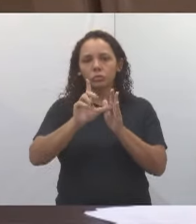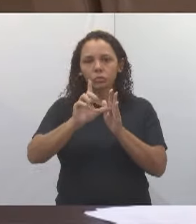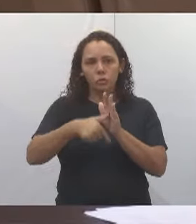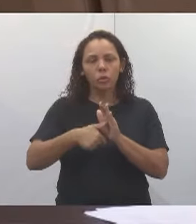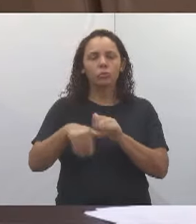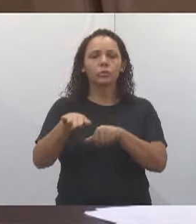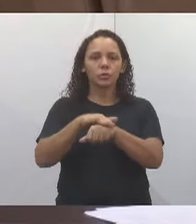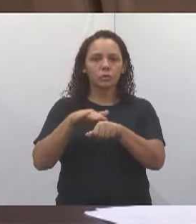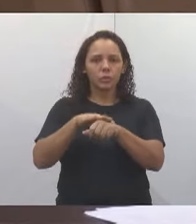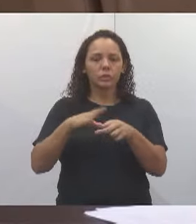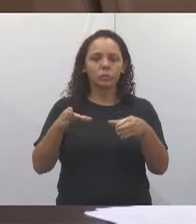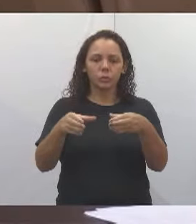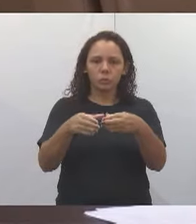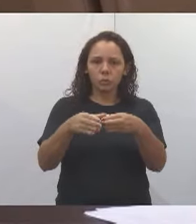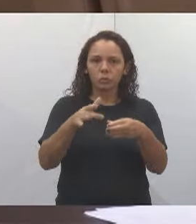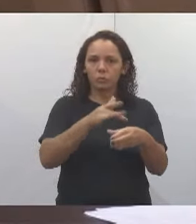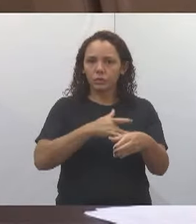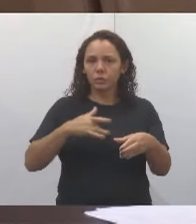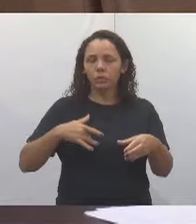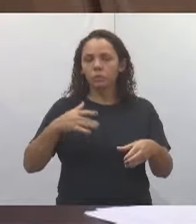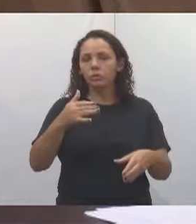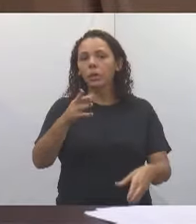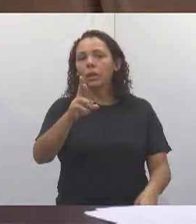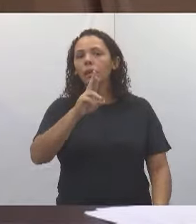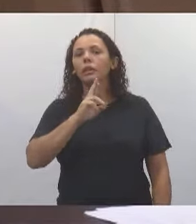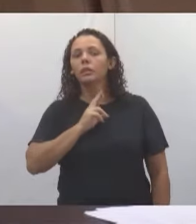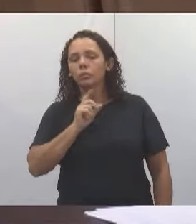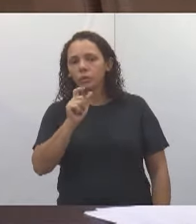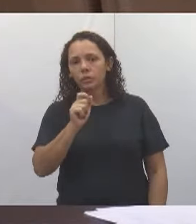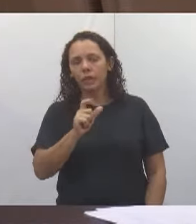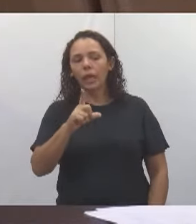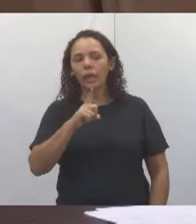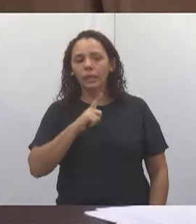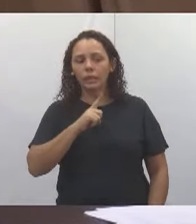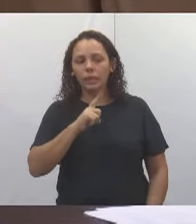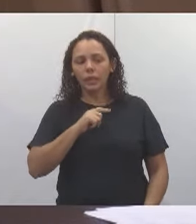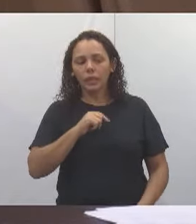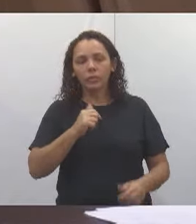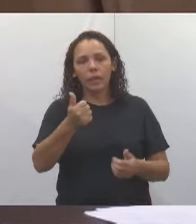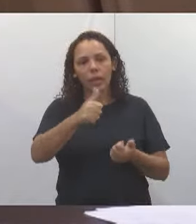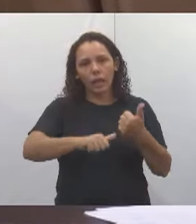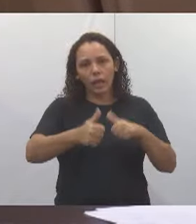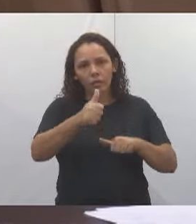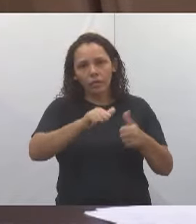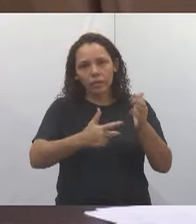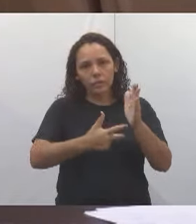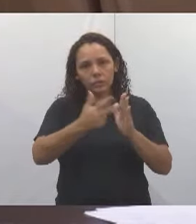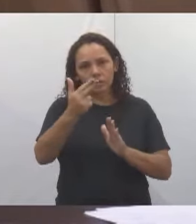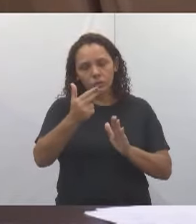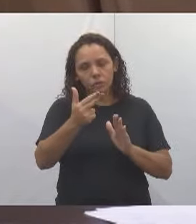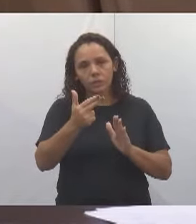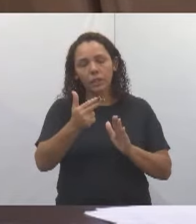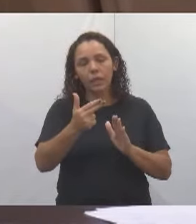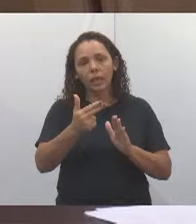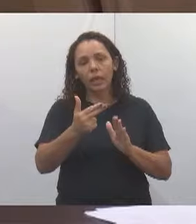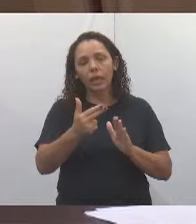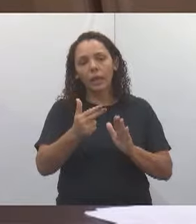A resposta foi, teve avaliação cirúrgica e catarata que, segundo